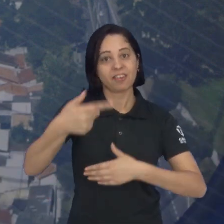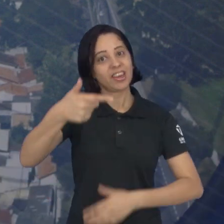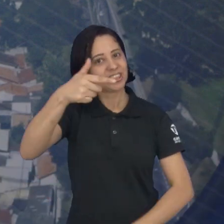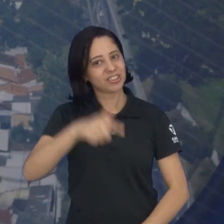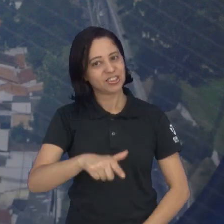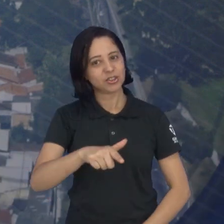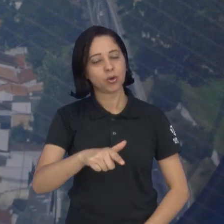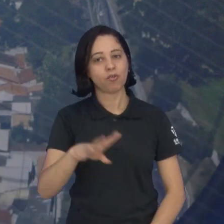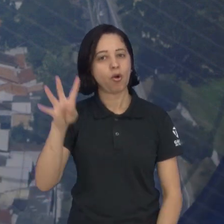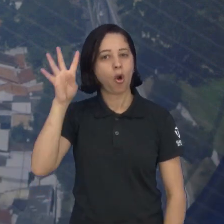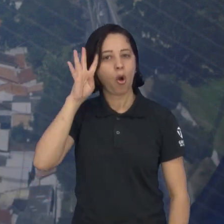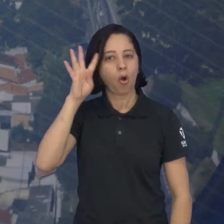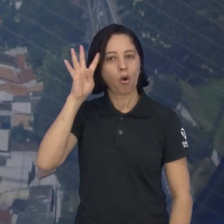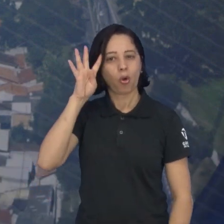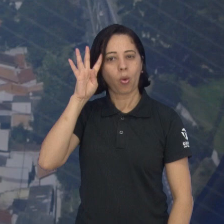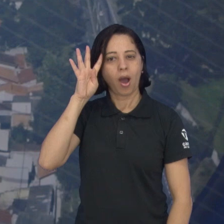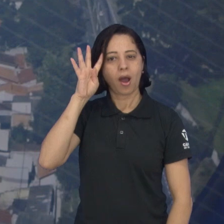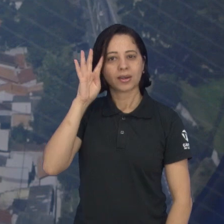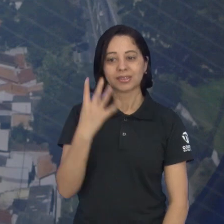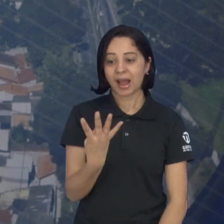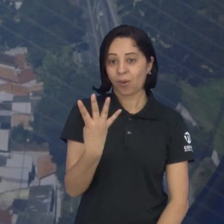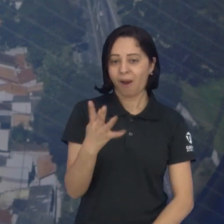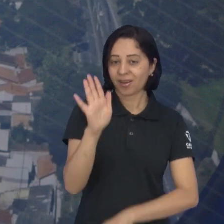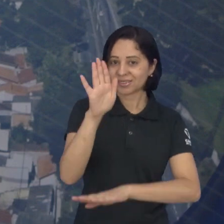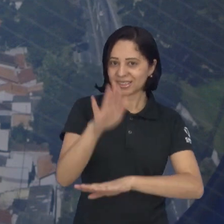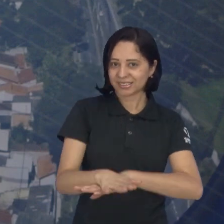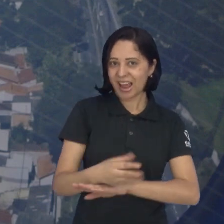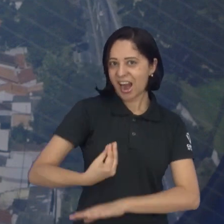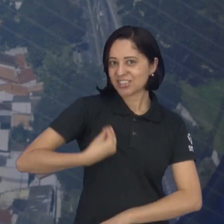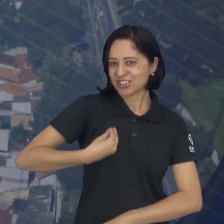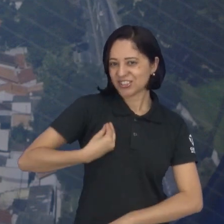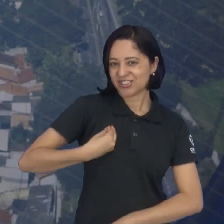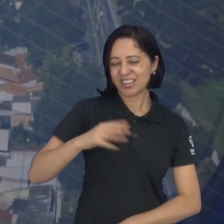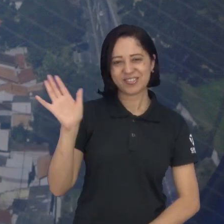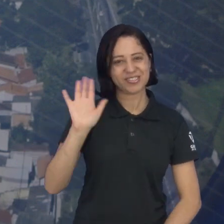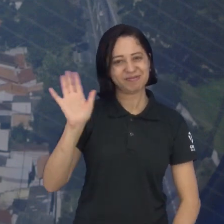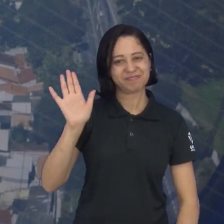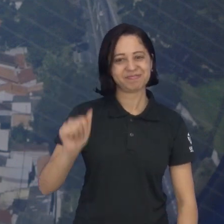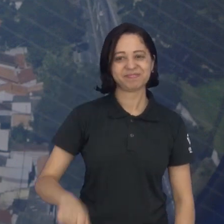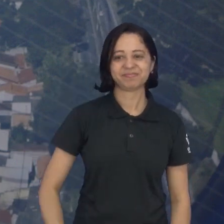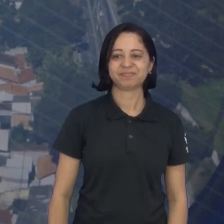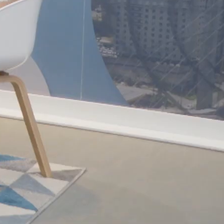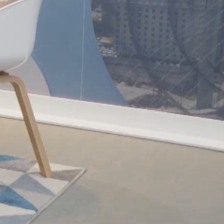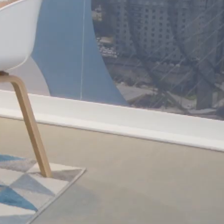de volta, quarta-feira, a partir das 4 horas, ao vivo, viu? Até mais!